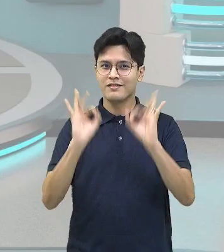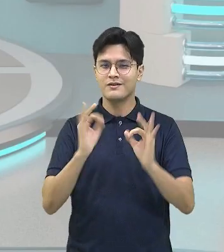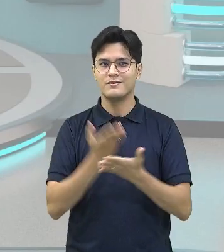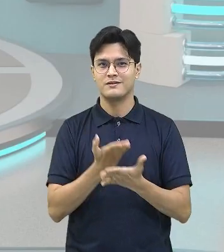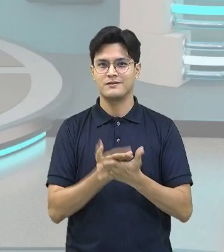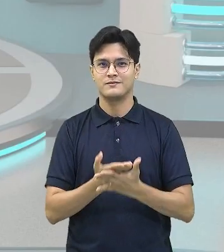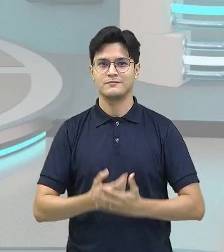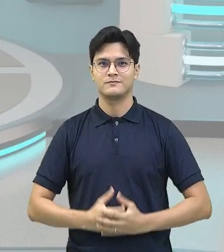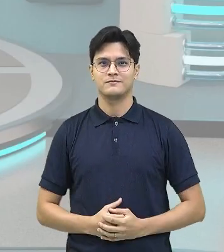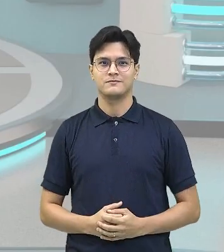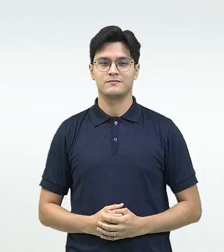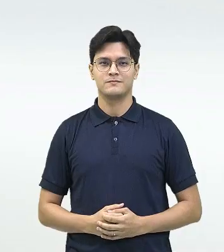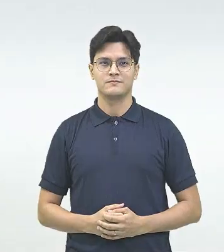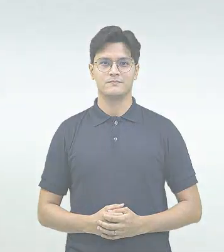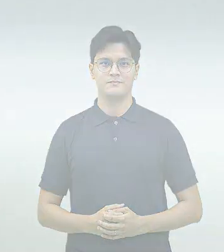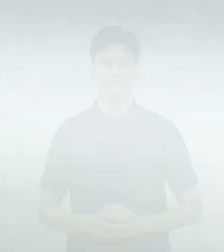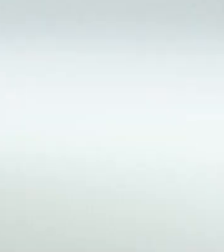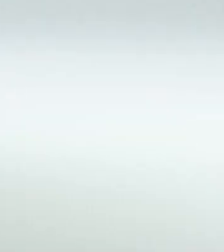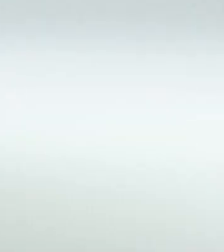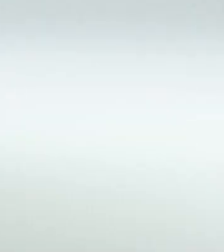aula.